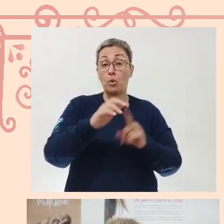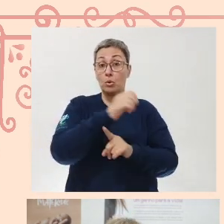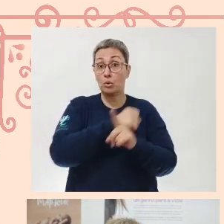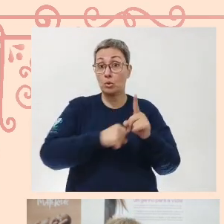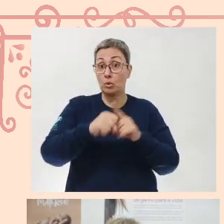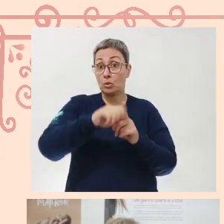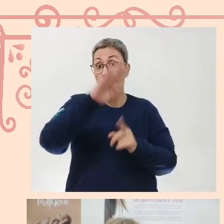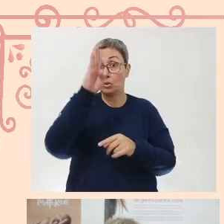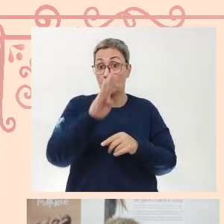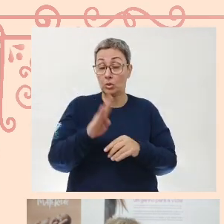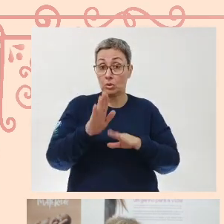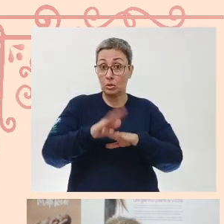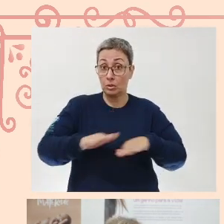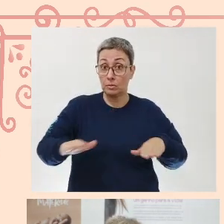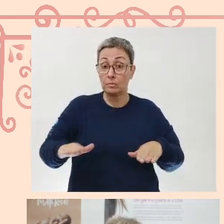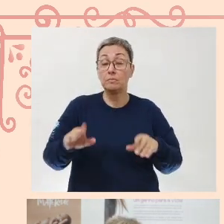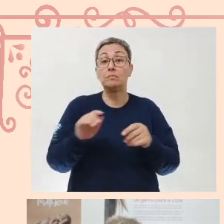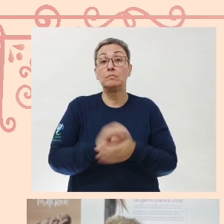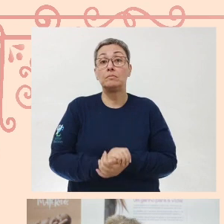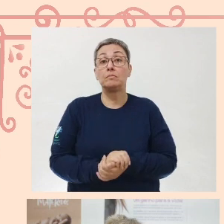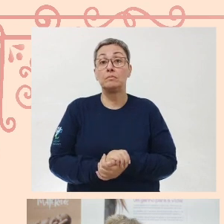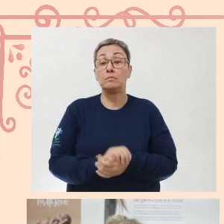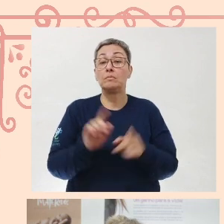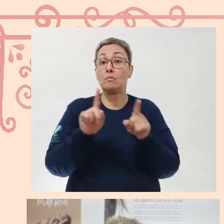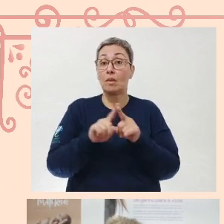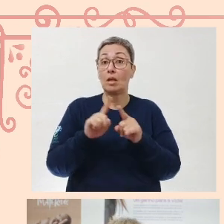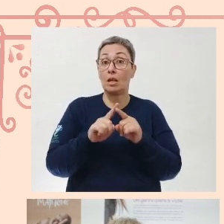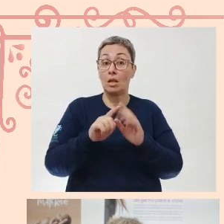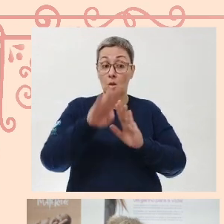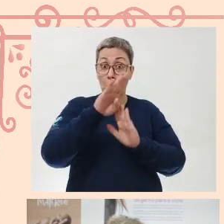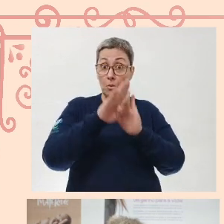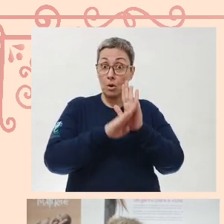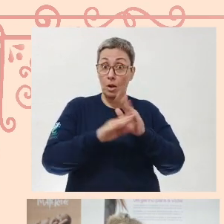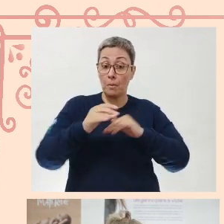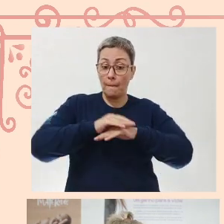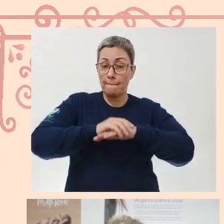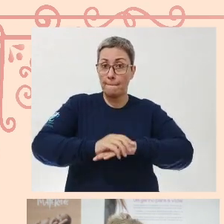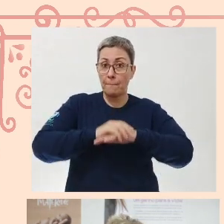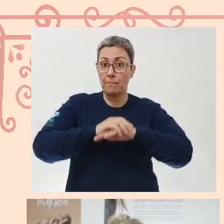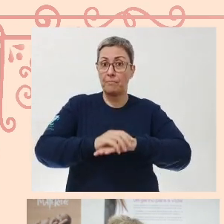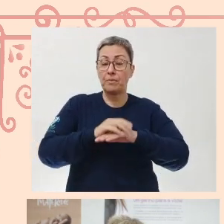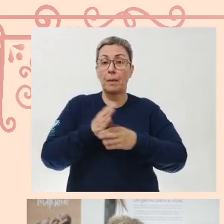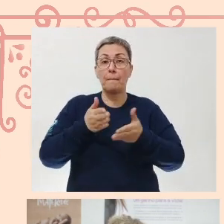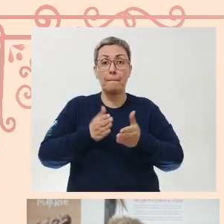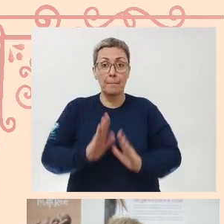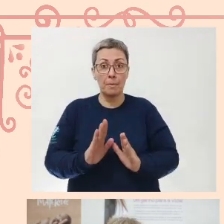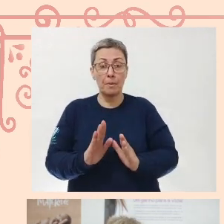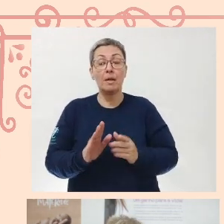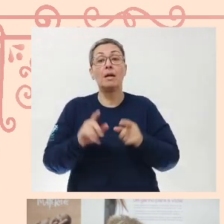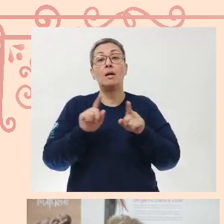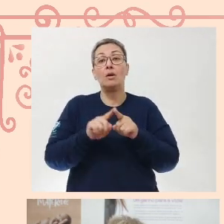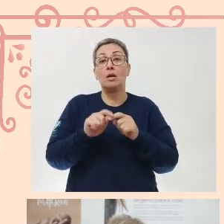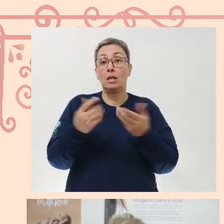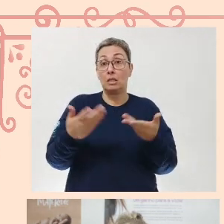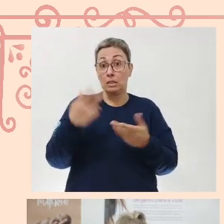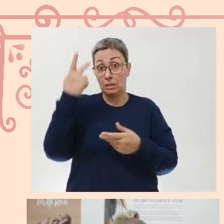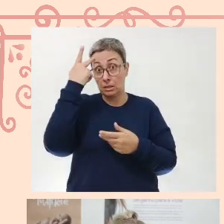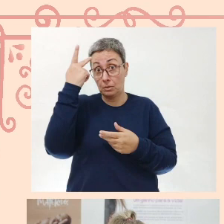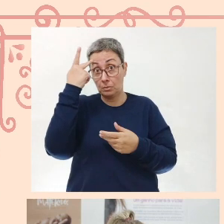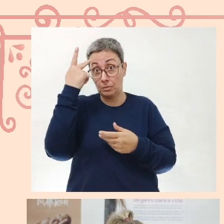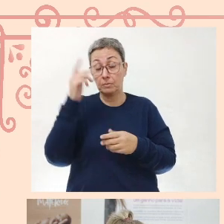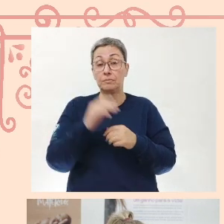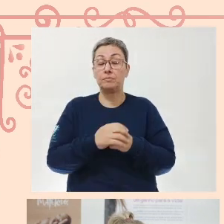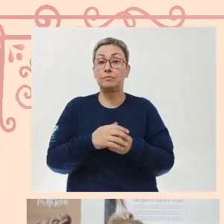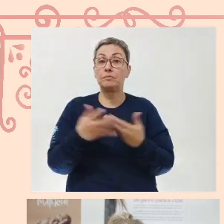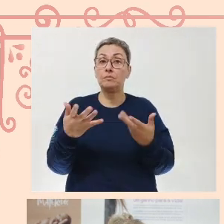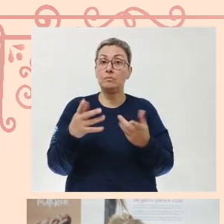Executivo da Sociedade Brasileira de Pediatria, do Programa de Reanimação Neonatal da Sociedade de Pediatria de São